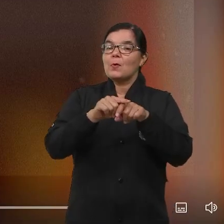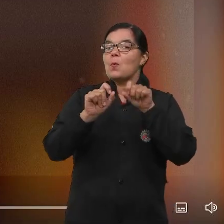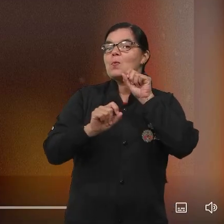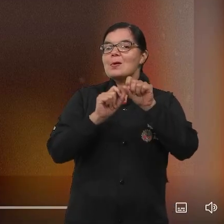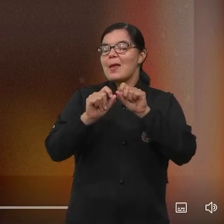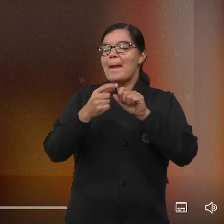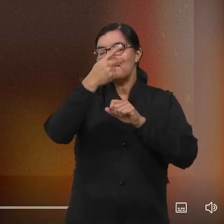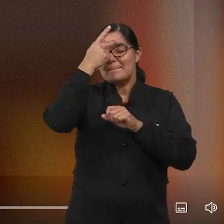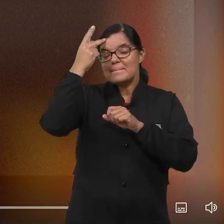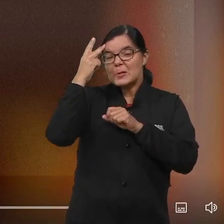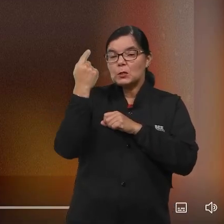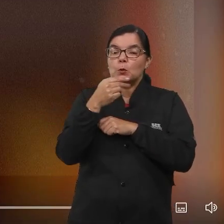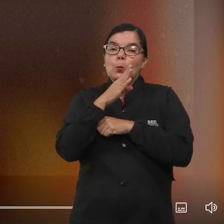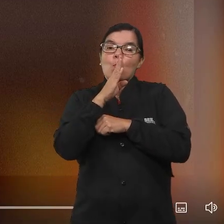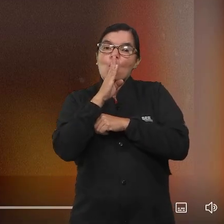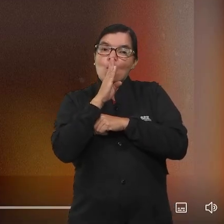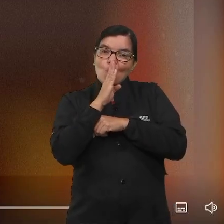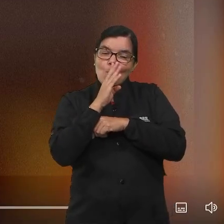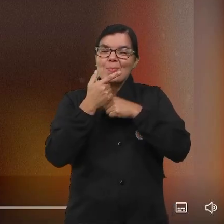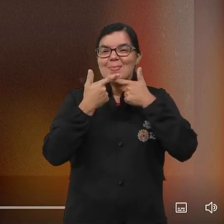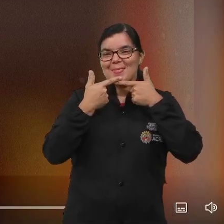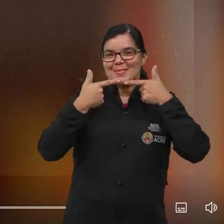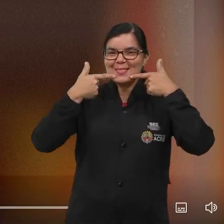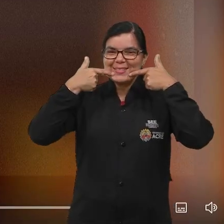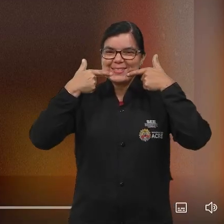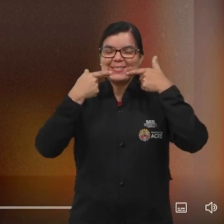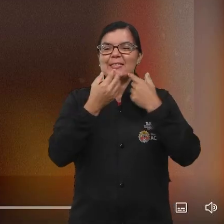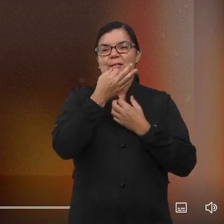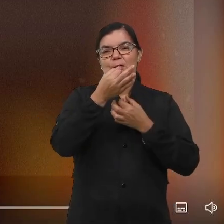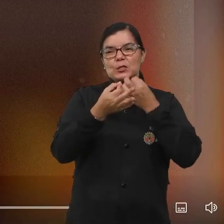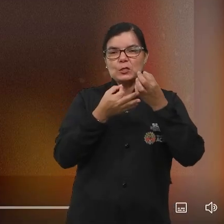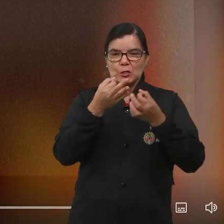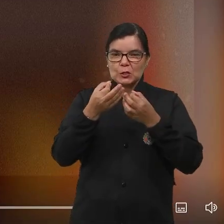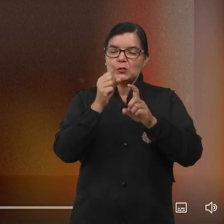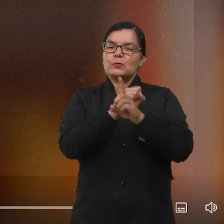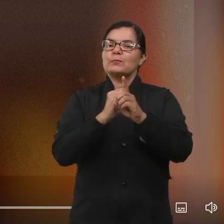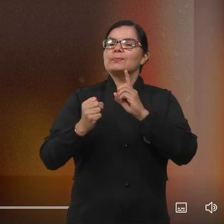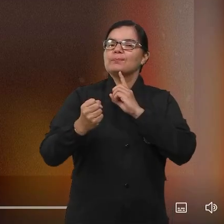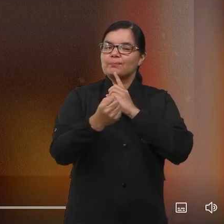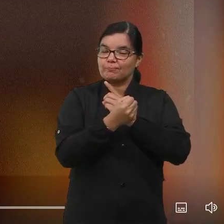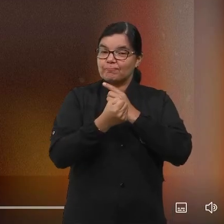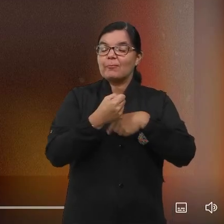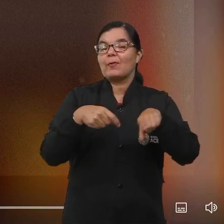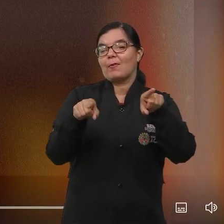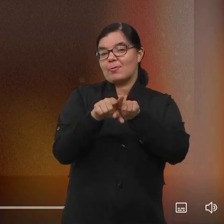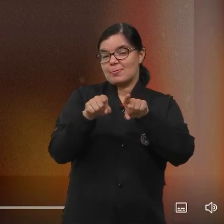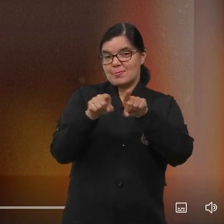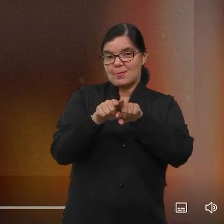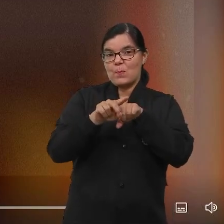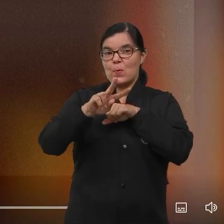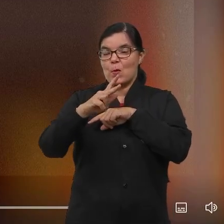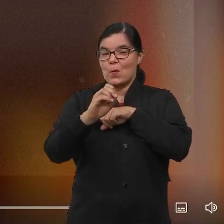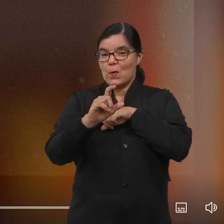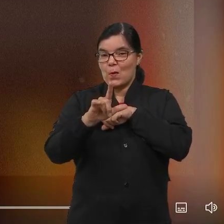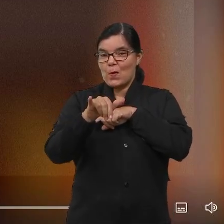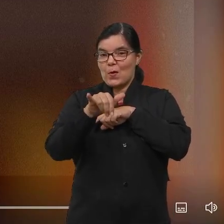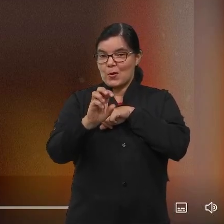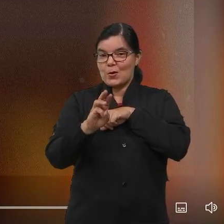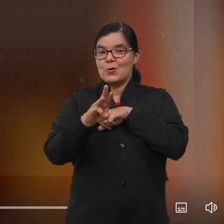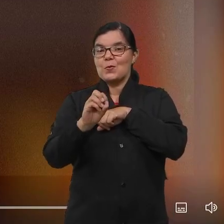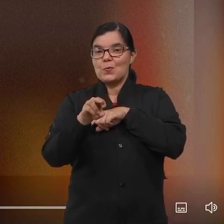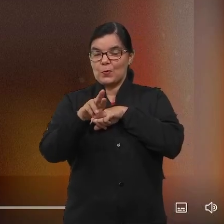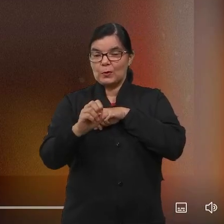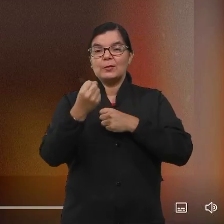em transformar silêncio em riso e crítica social. Ao mesmo tempo, Hollywood nascia como polo